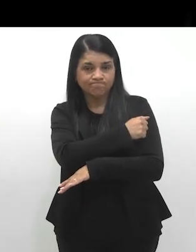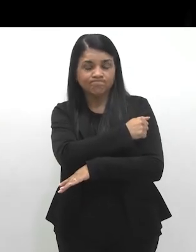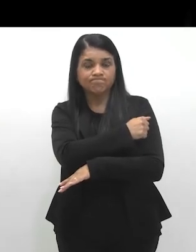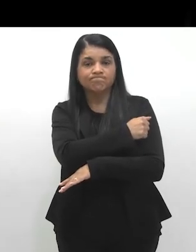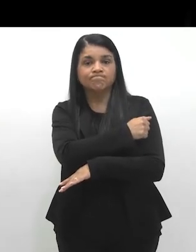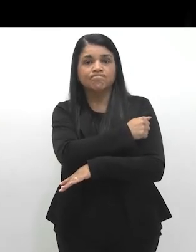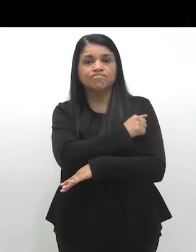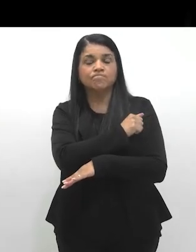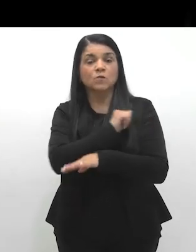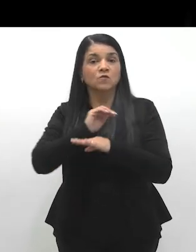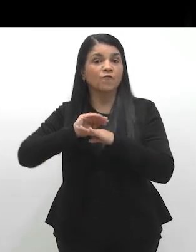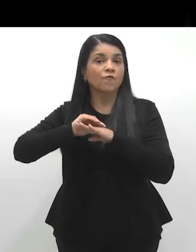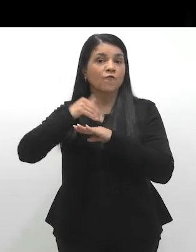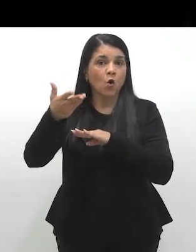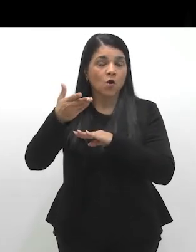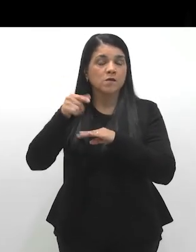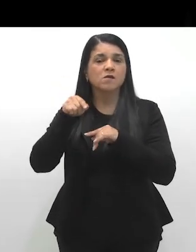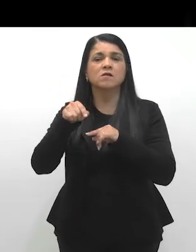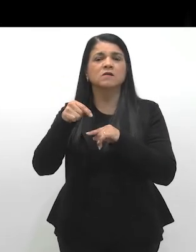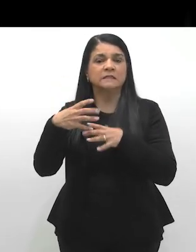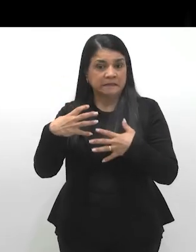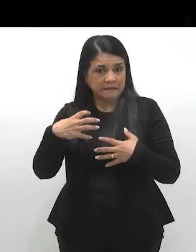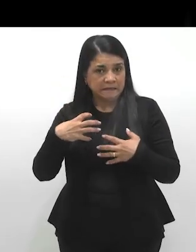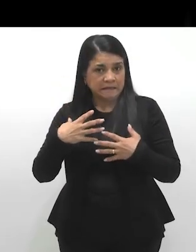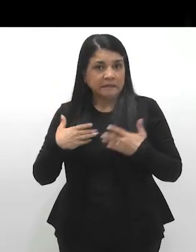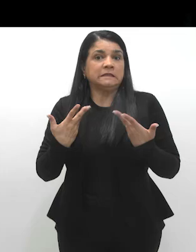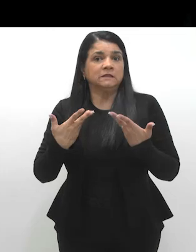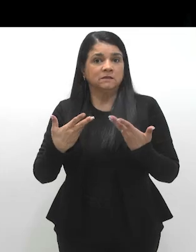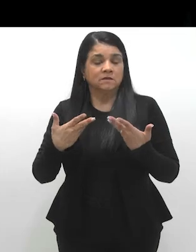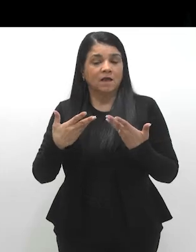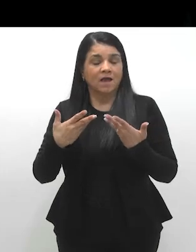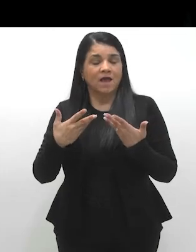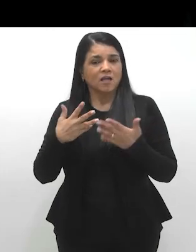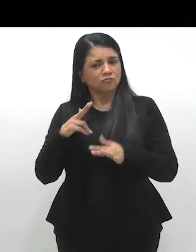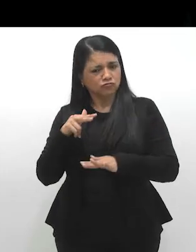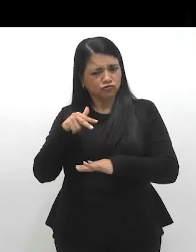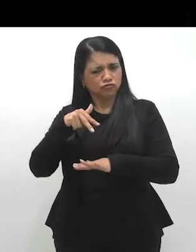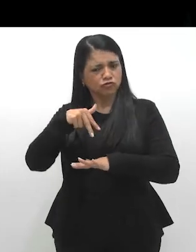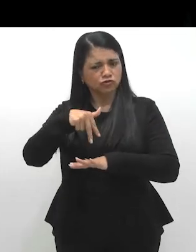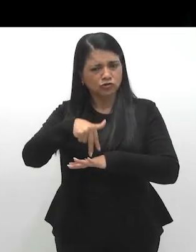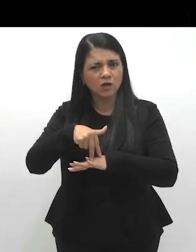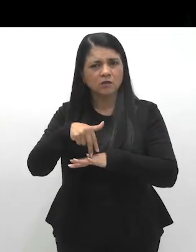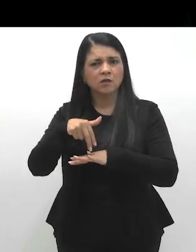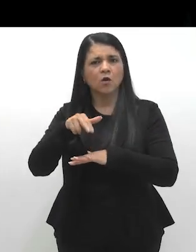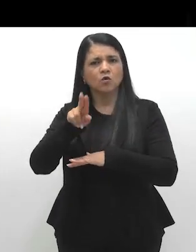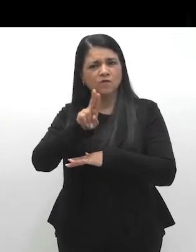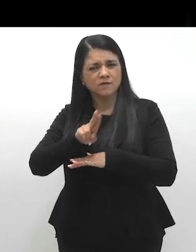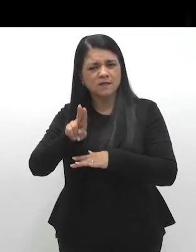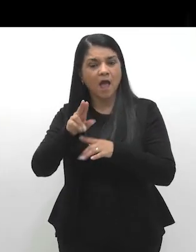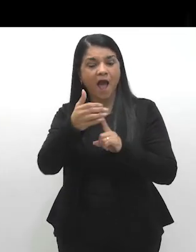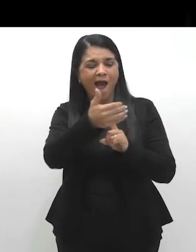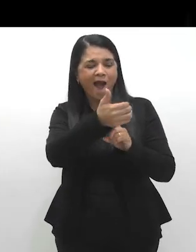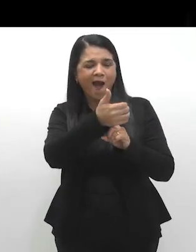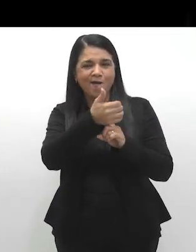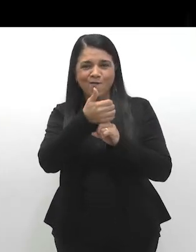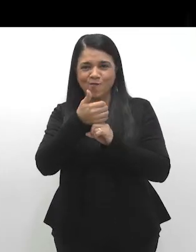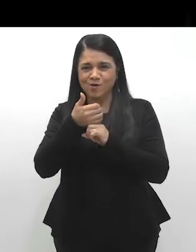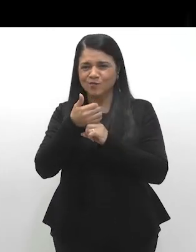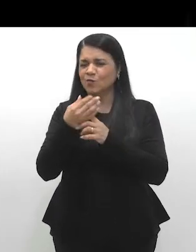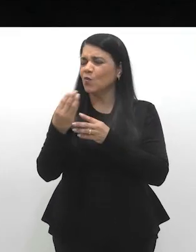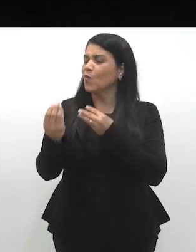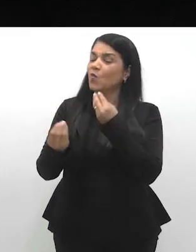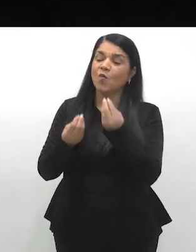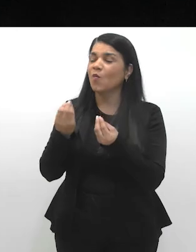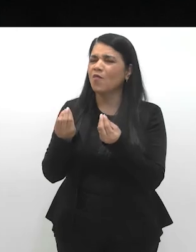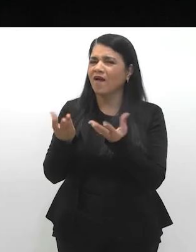fora do seu local, da sua cidade, enfim, ele leva um pouco assustado, mas Sim. quando chega lá, eu acho que tem o acolhimento, né?